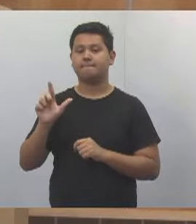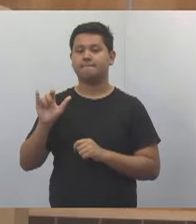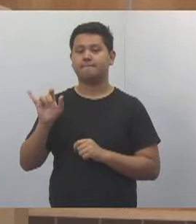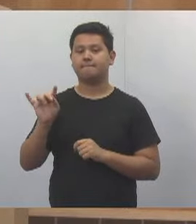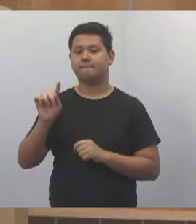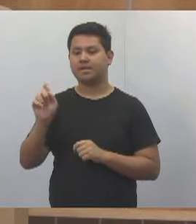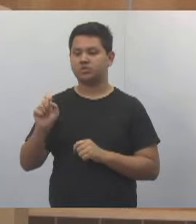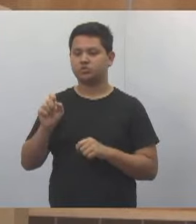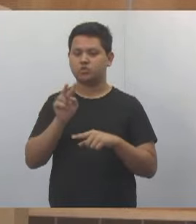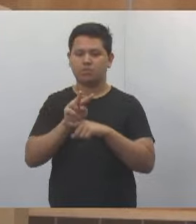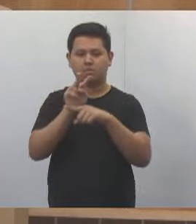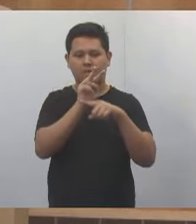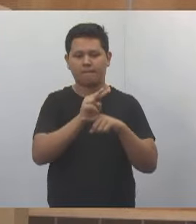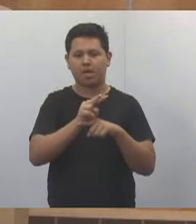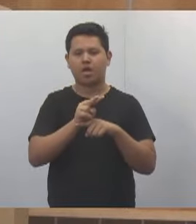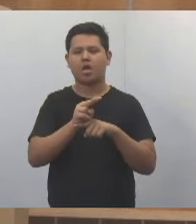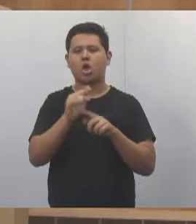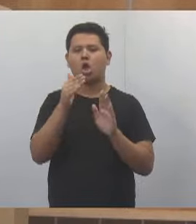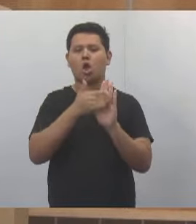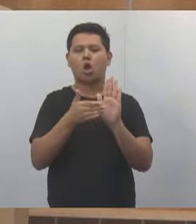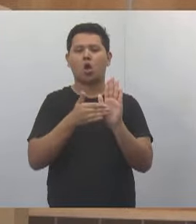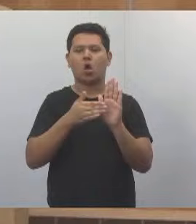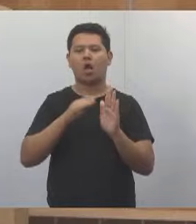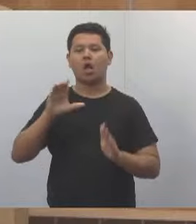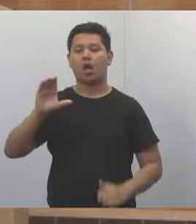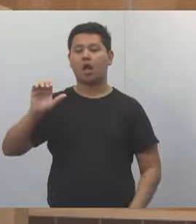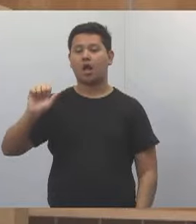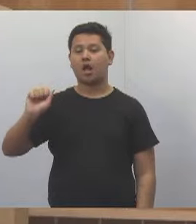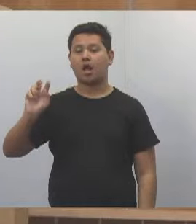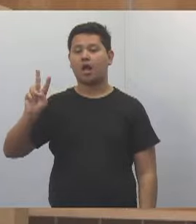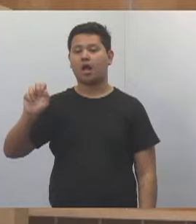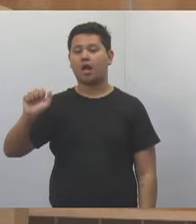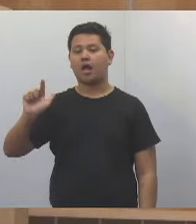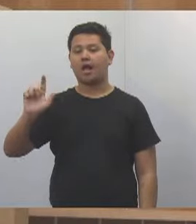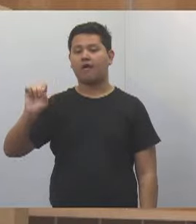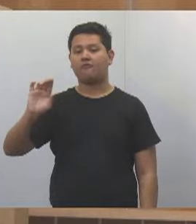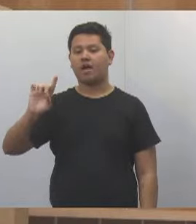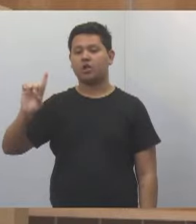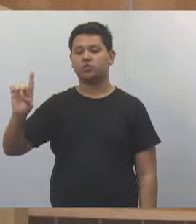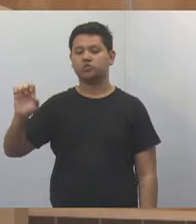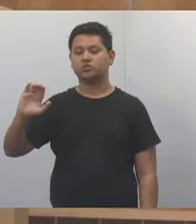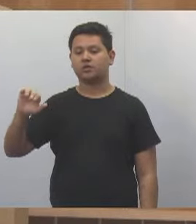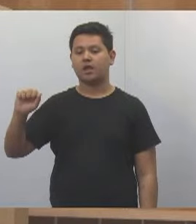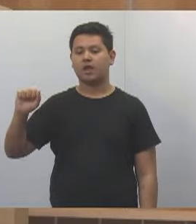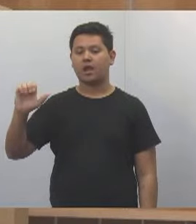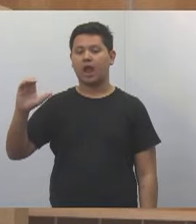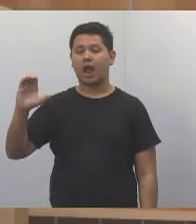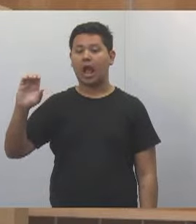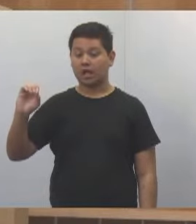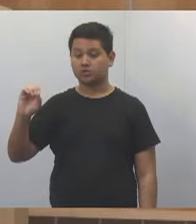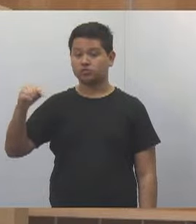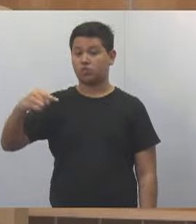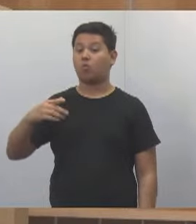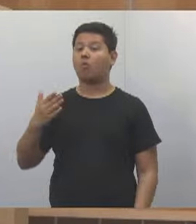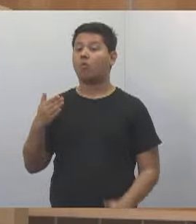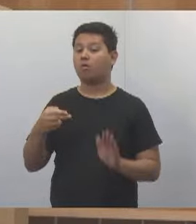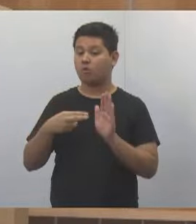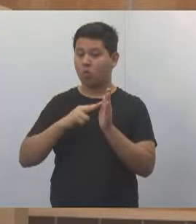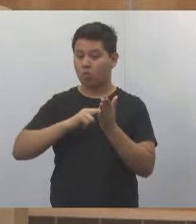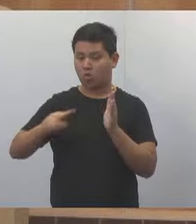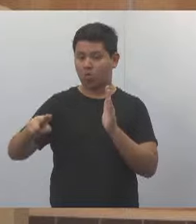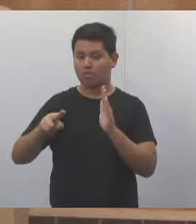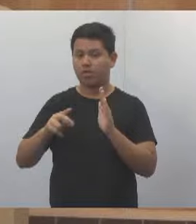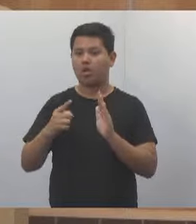algumas operações chamada cavalo de aço. Isso aconteceu 2 vezes aqui em Jacareí.